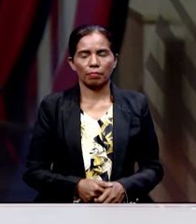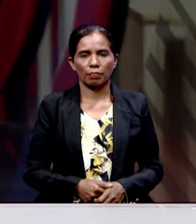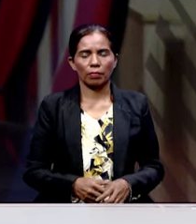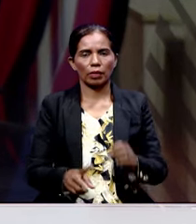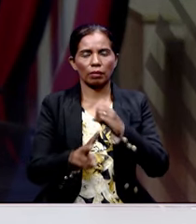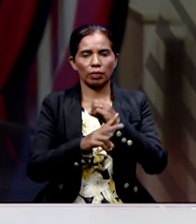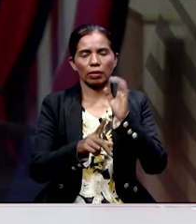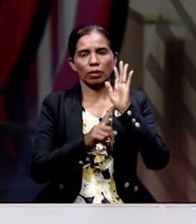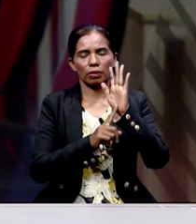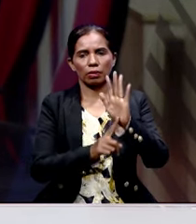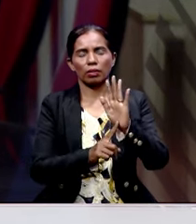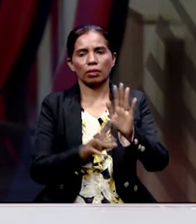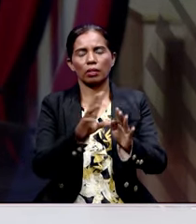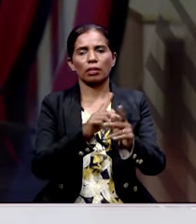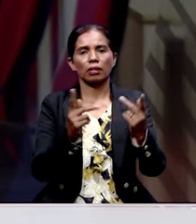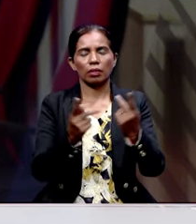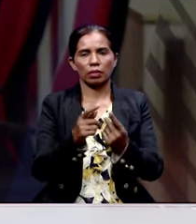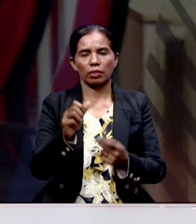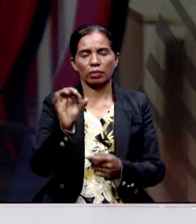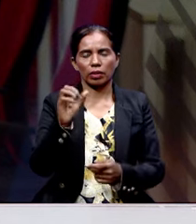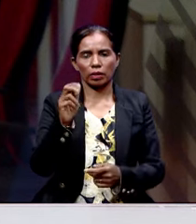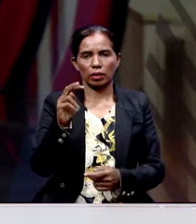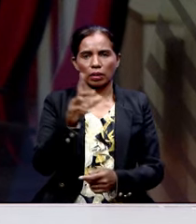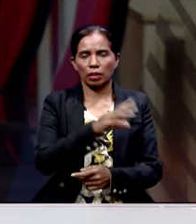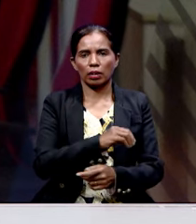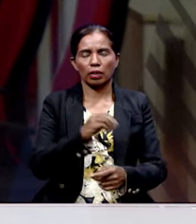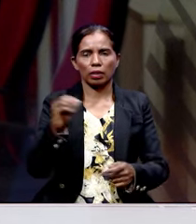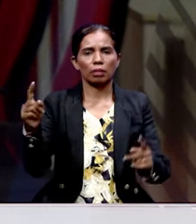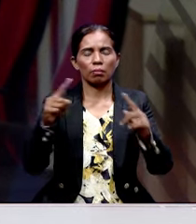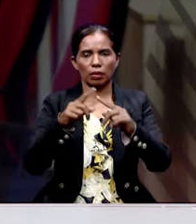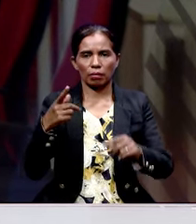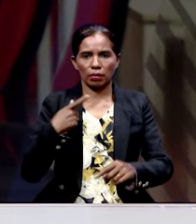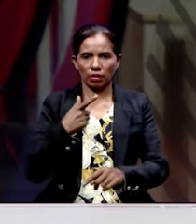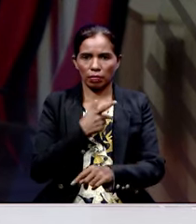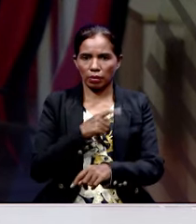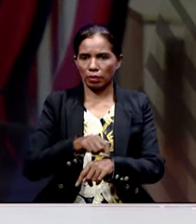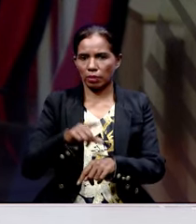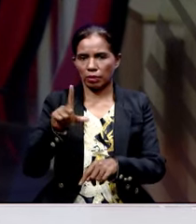Vítima queixa a empresa Reviver Fraternal Unipessoal Limitada ba Parlamento Nacional.